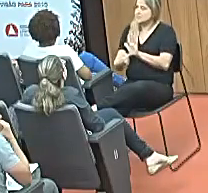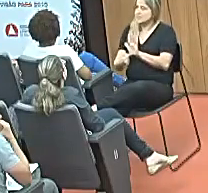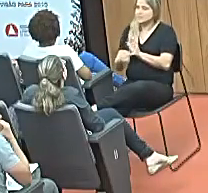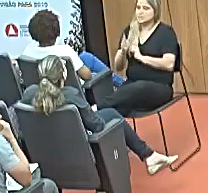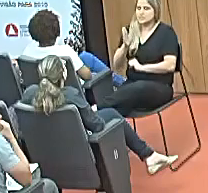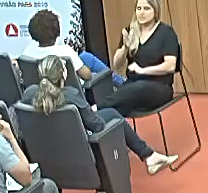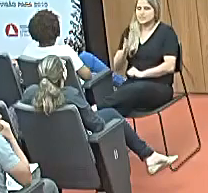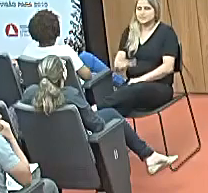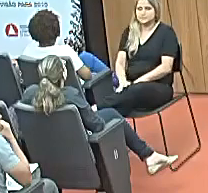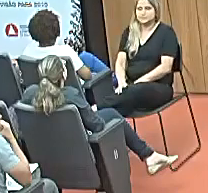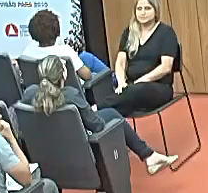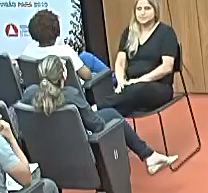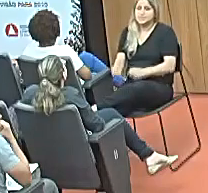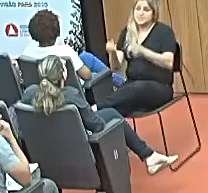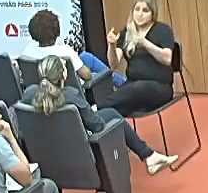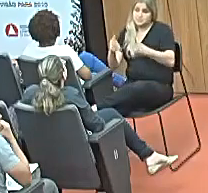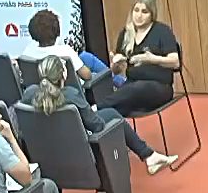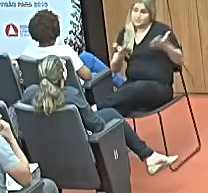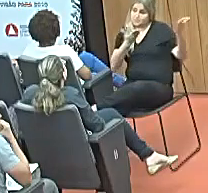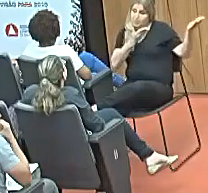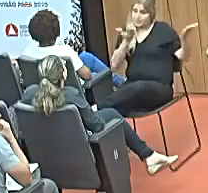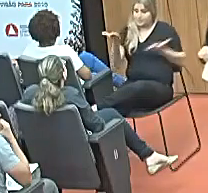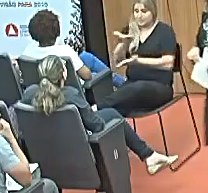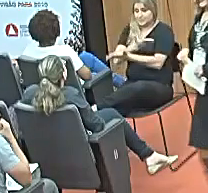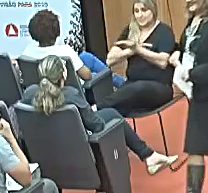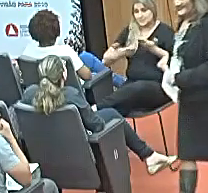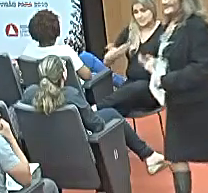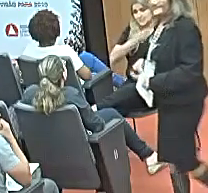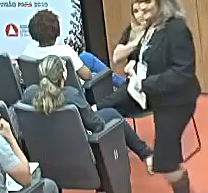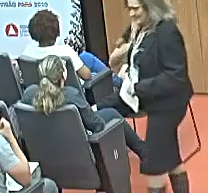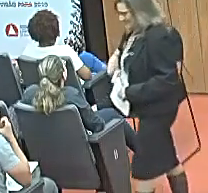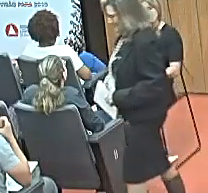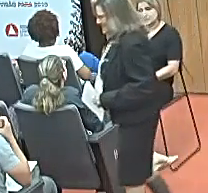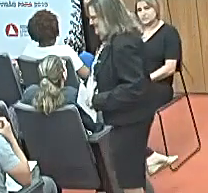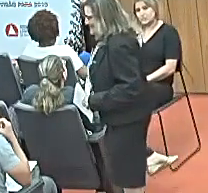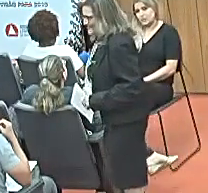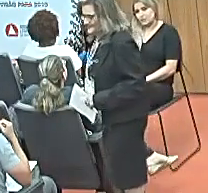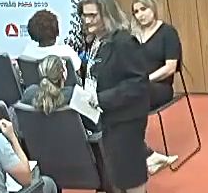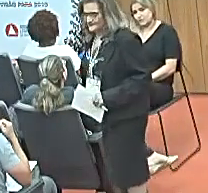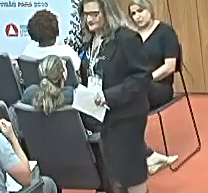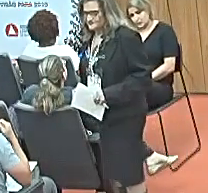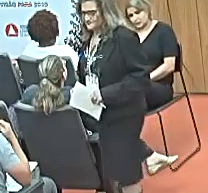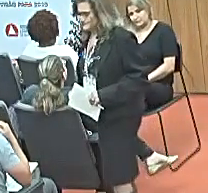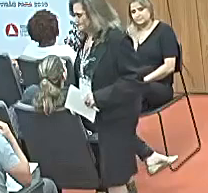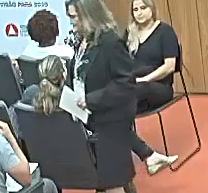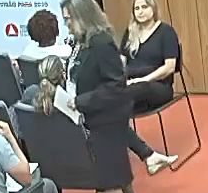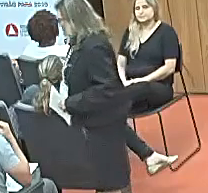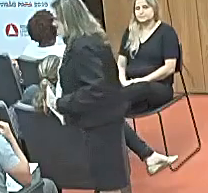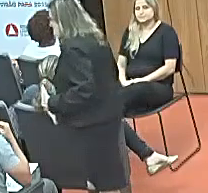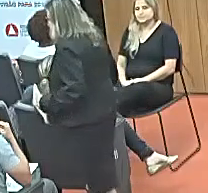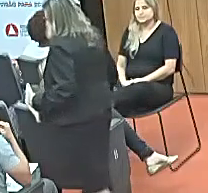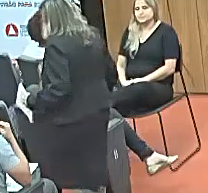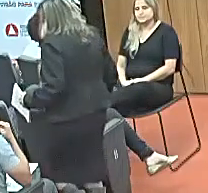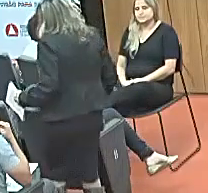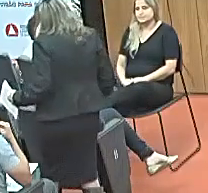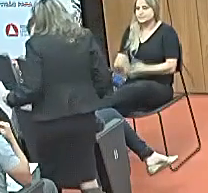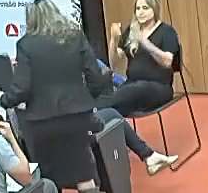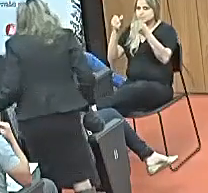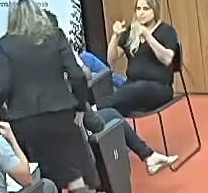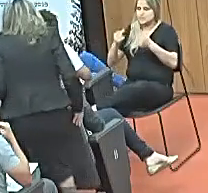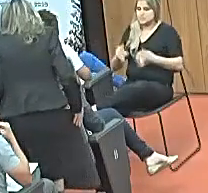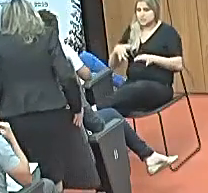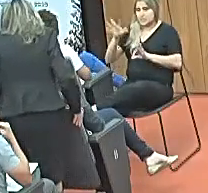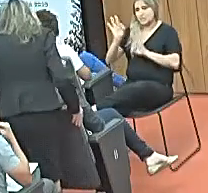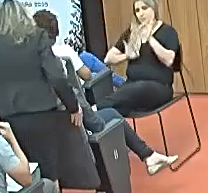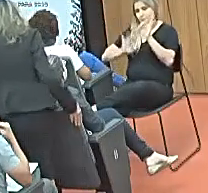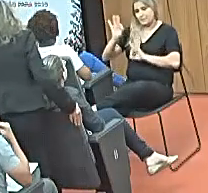equipe de transição do governo que tem um desafio muito grande que é dar continuidade ao que está sendo construído é com relação ao plano de mobilidade da região